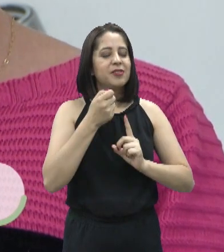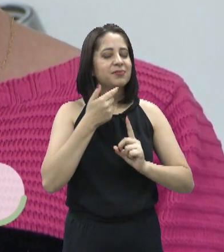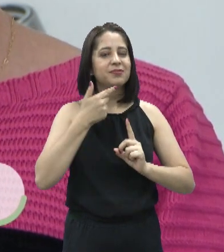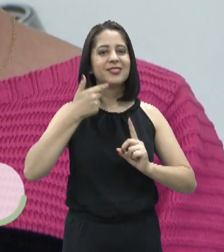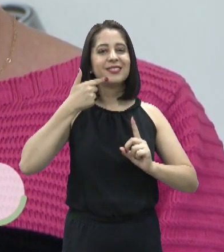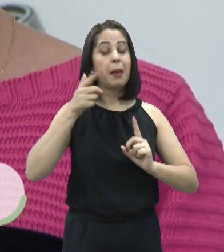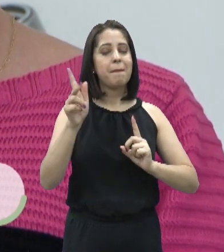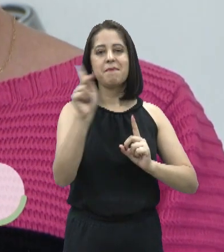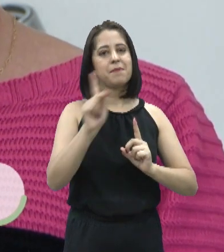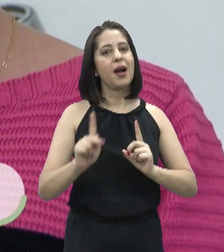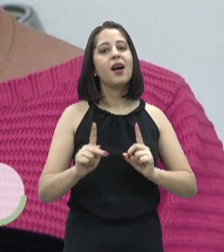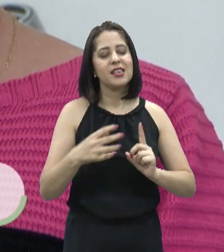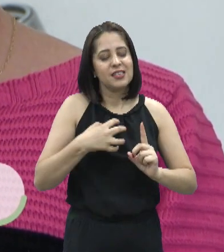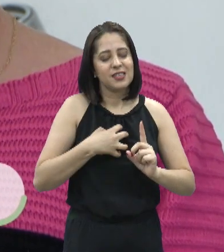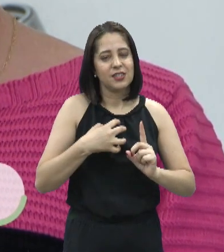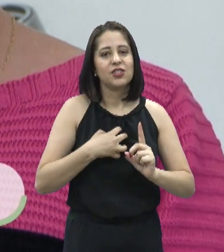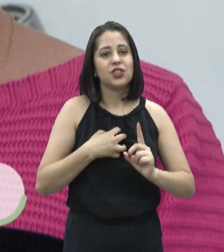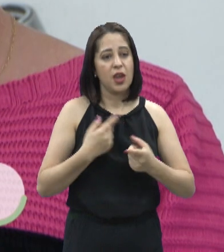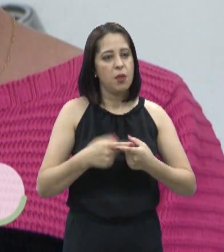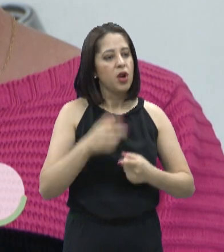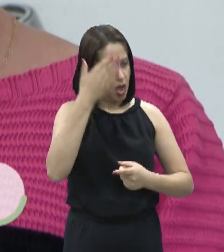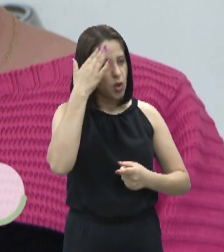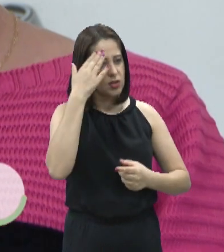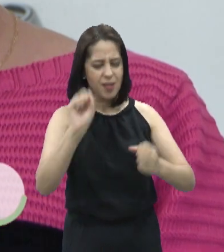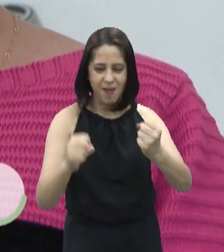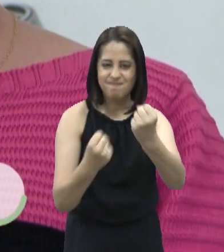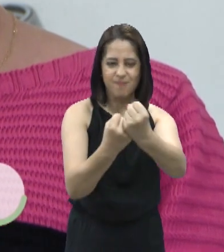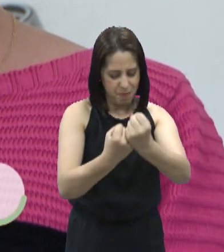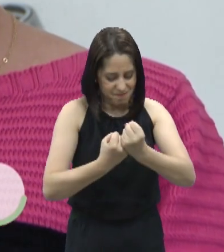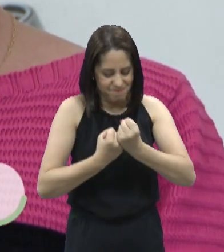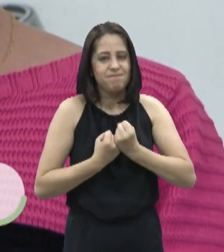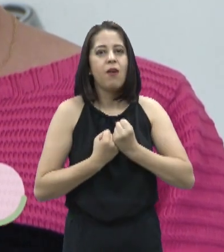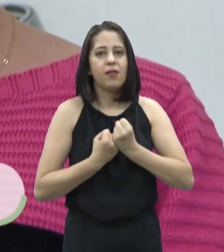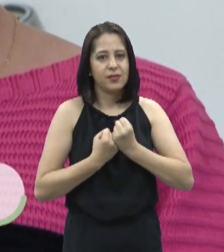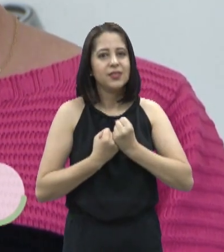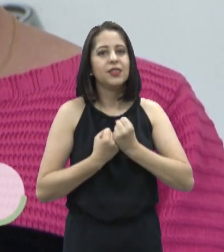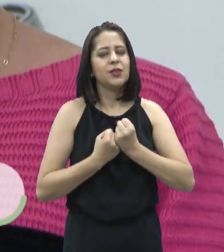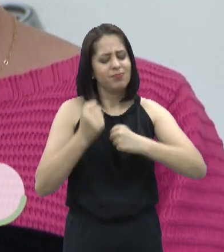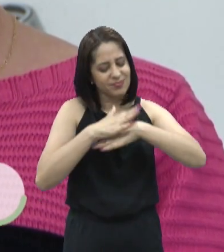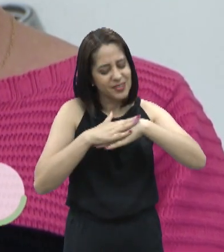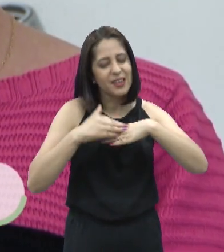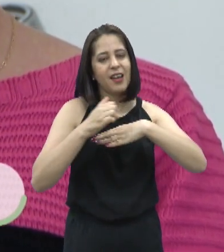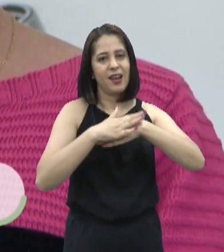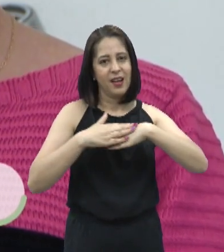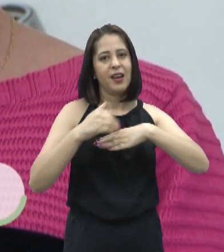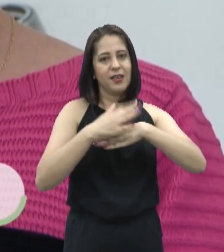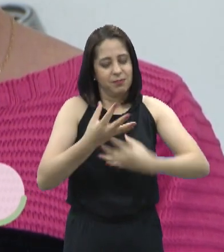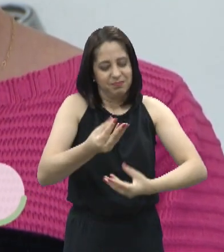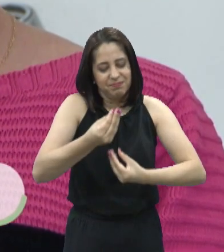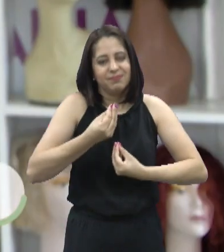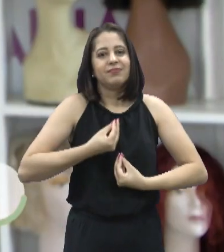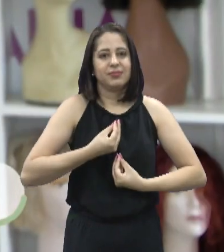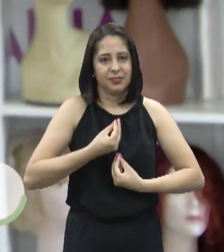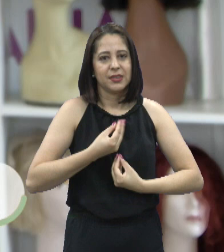em paz. Saber que a gente pode contar com a pessoa, esse apoio, esse carinho que eles estão dando pra